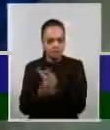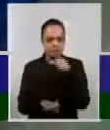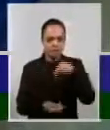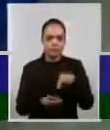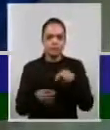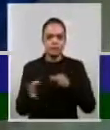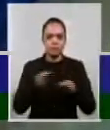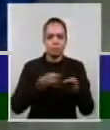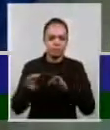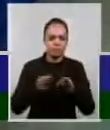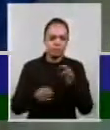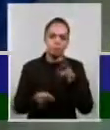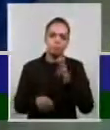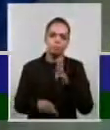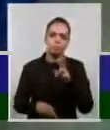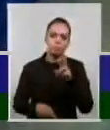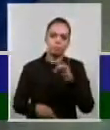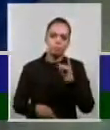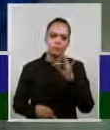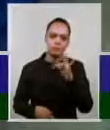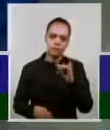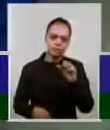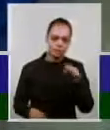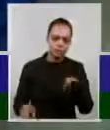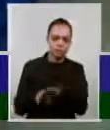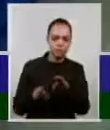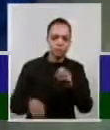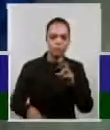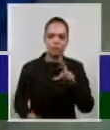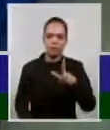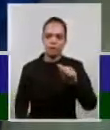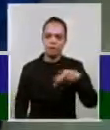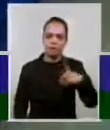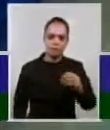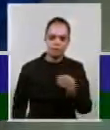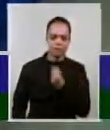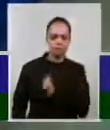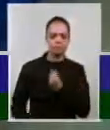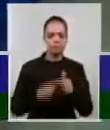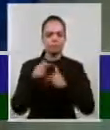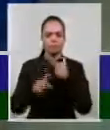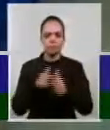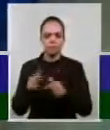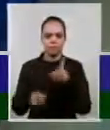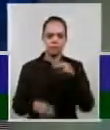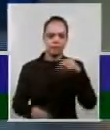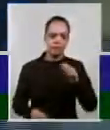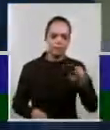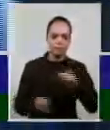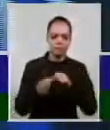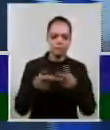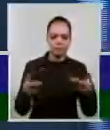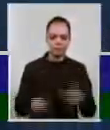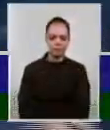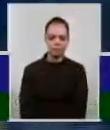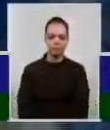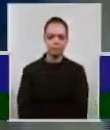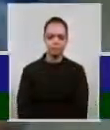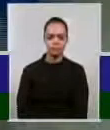esse projeto Buriti. Também ao Orlando, que está lá, através do DEMAI, executando as coisas.